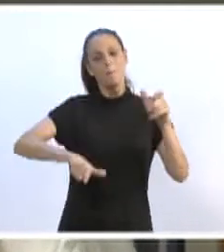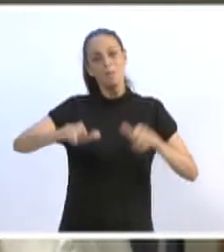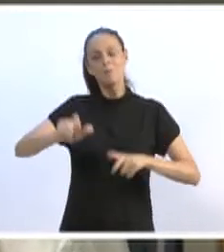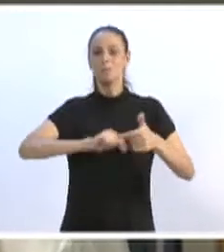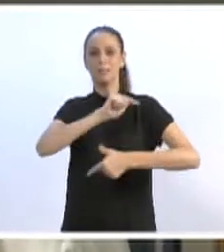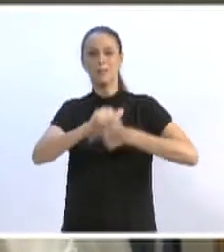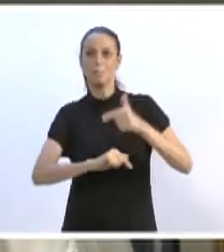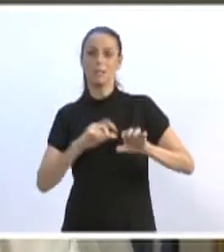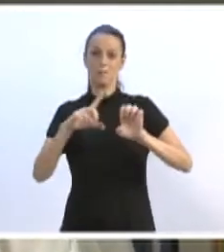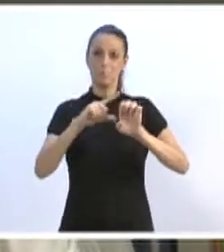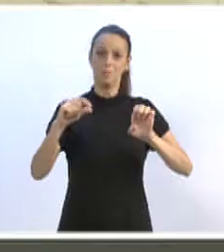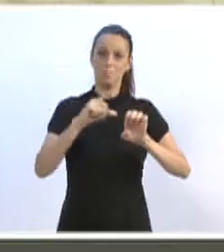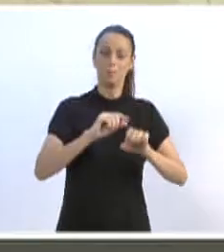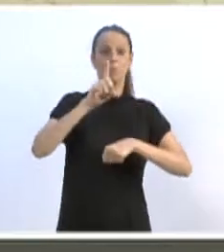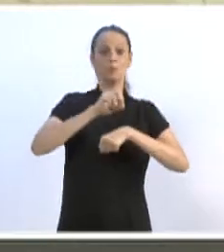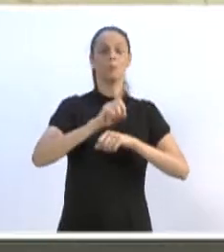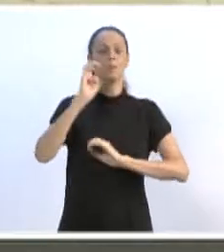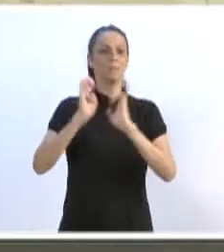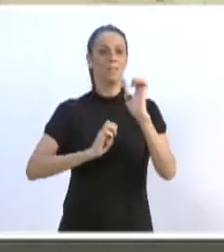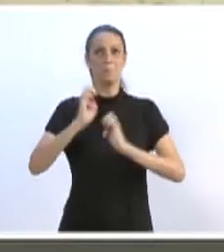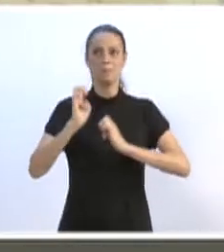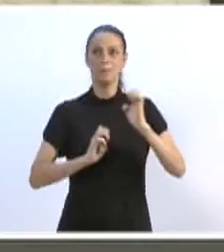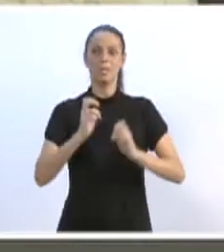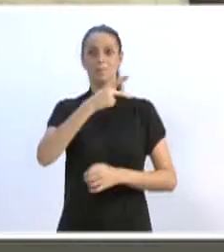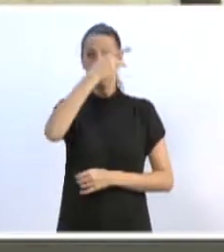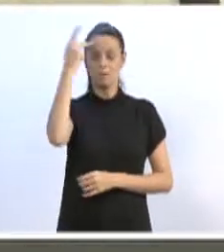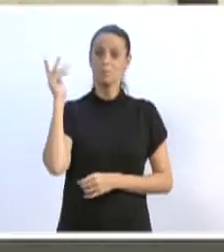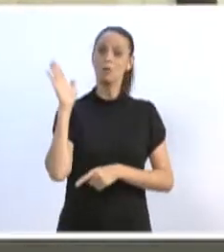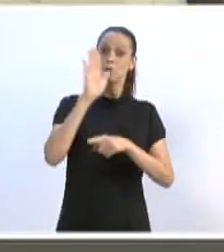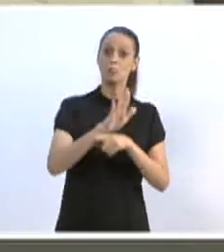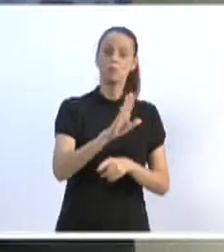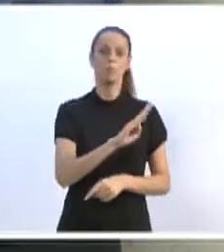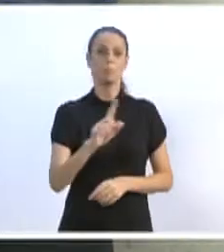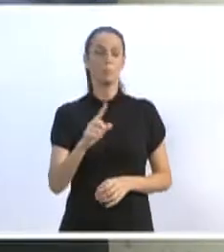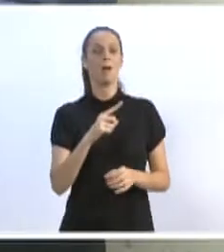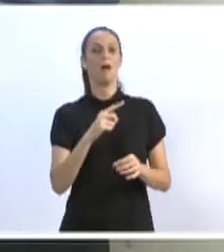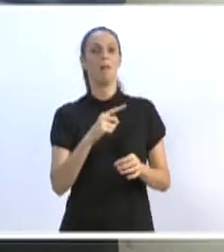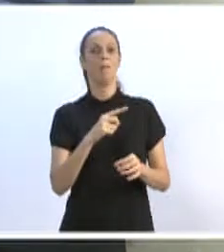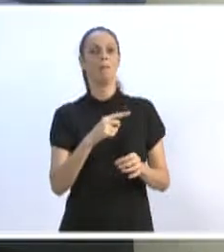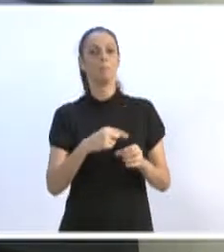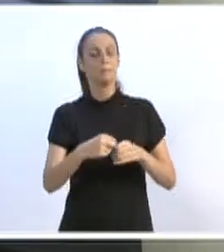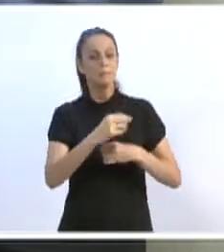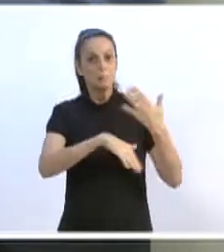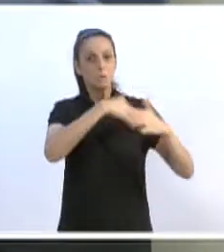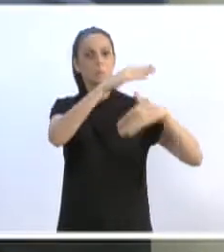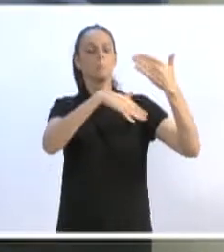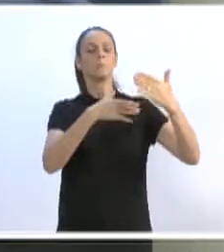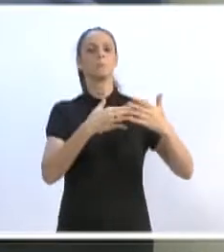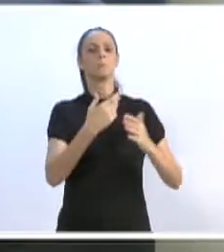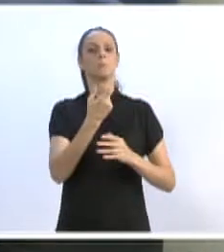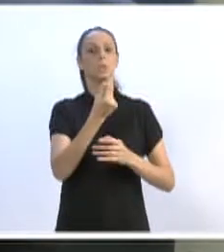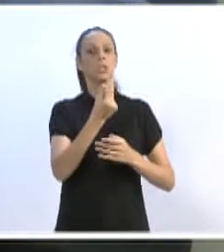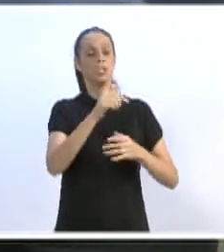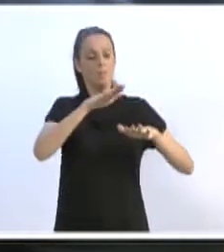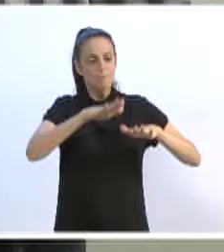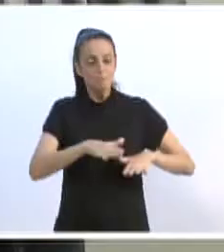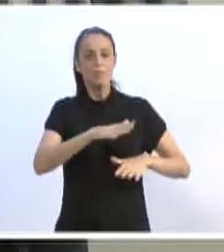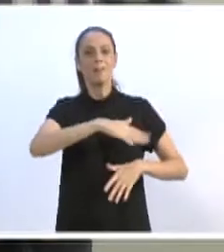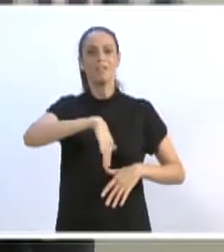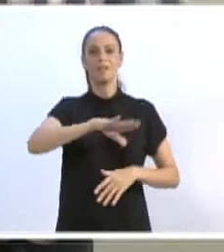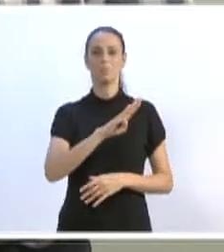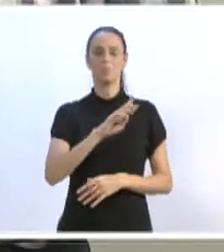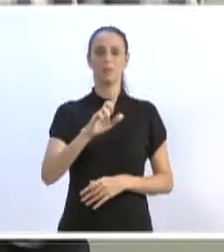deles, conhecer um pouco mais sobre o trabalho da empresa e reforçar que o meu mandato é um instrumento de